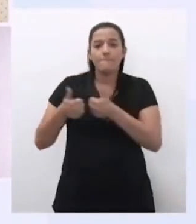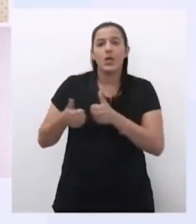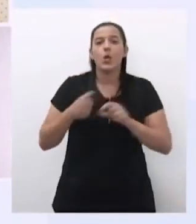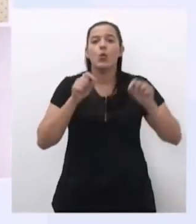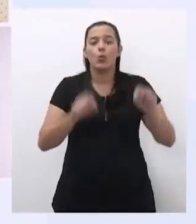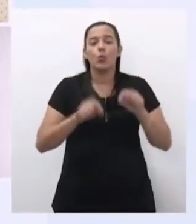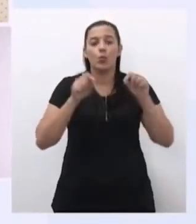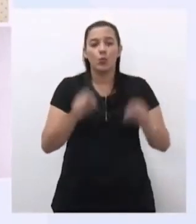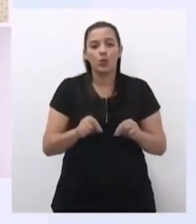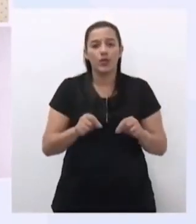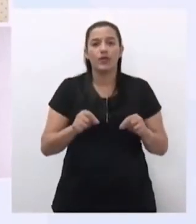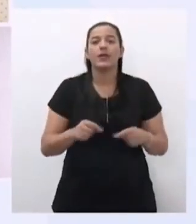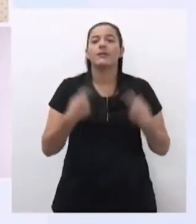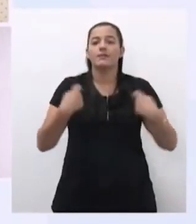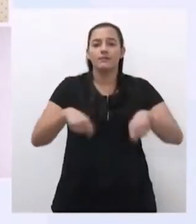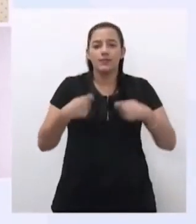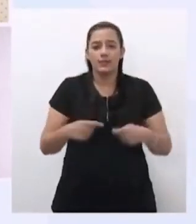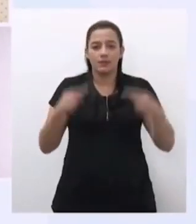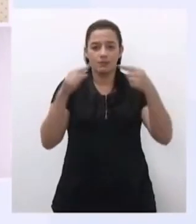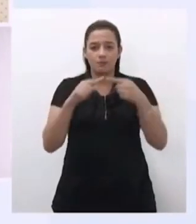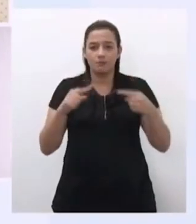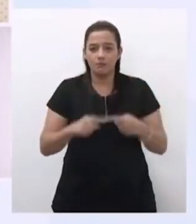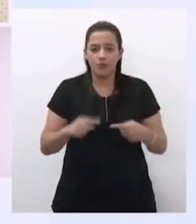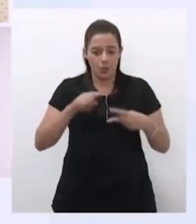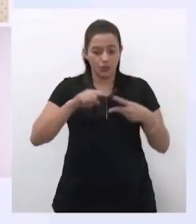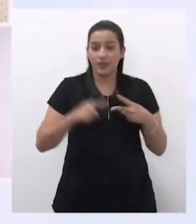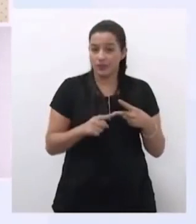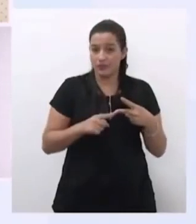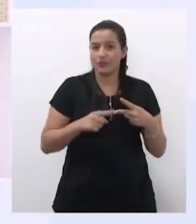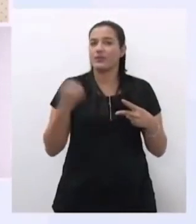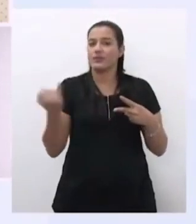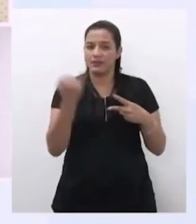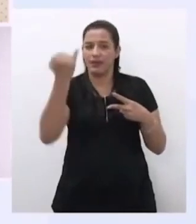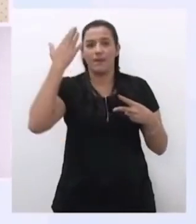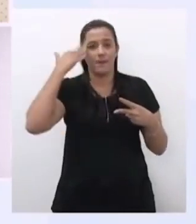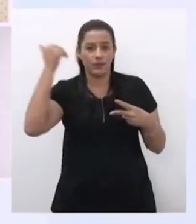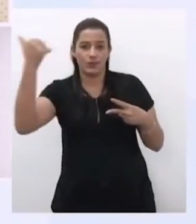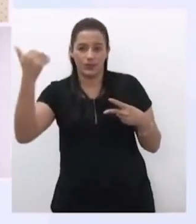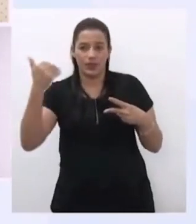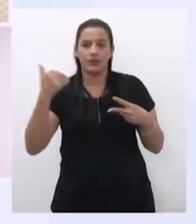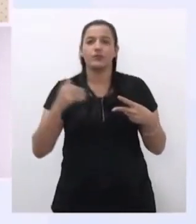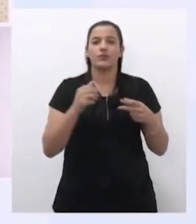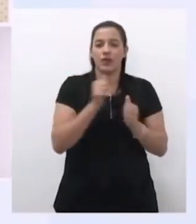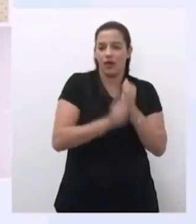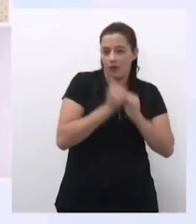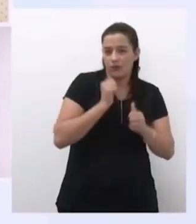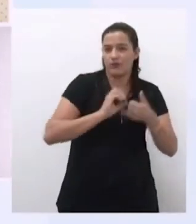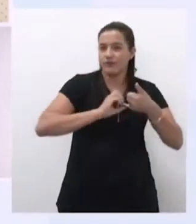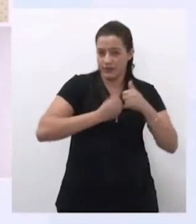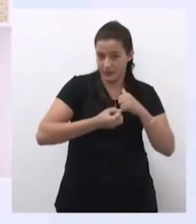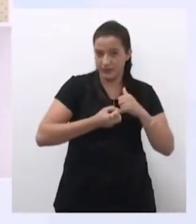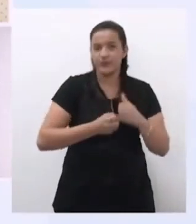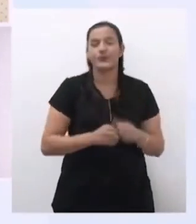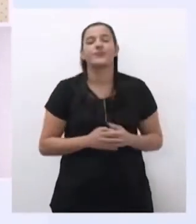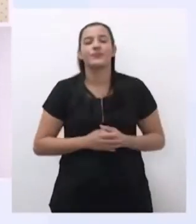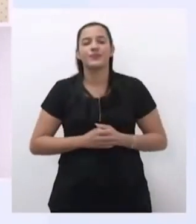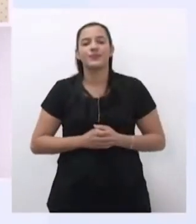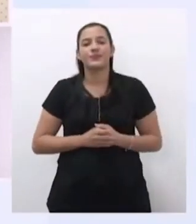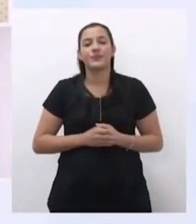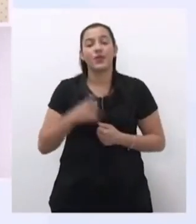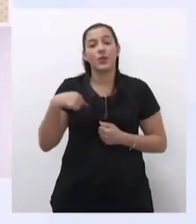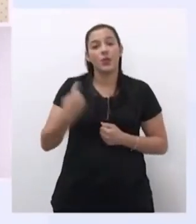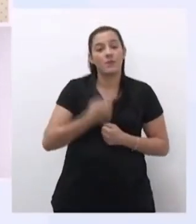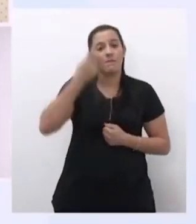manter essa dupla, que essa é uma dupla de sucesso, então não vamos mexer no time que está ganhando. Então, junto com esse feijão com arroz, a gente vai